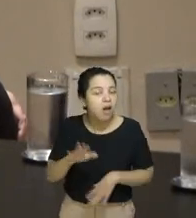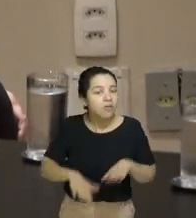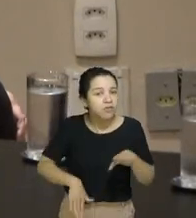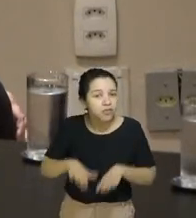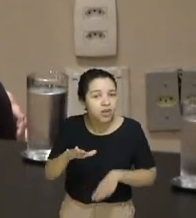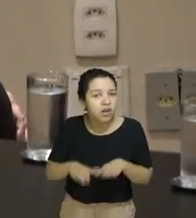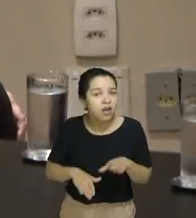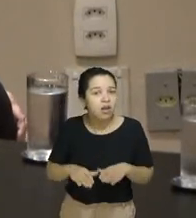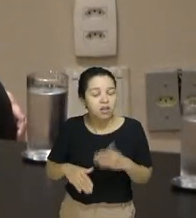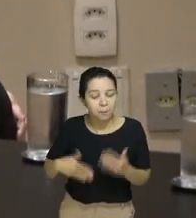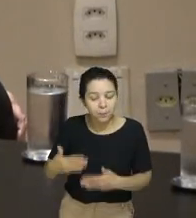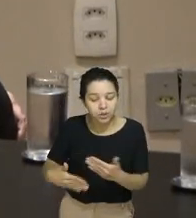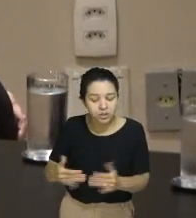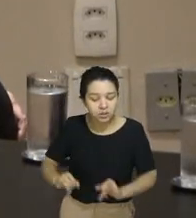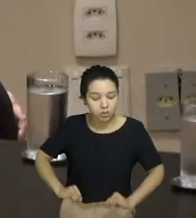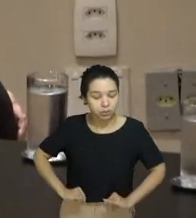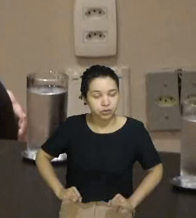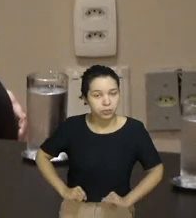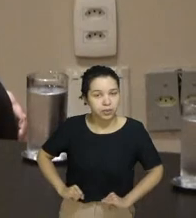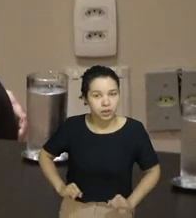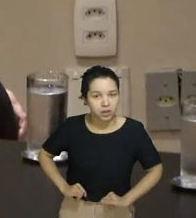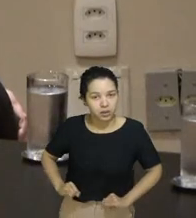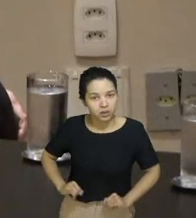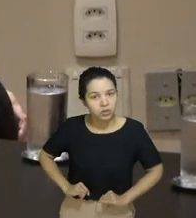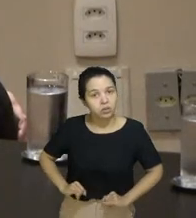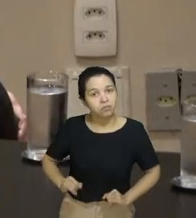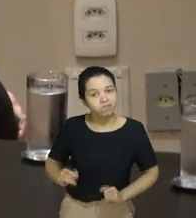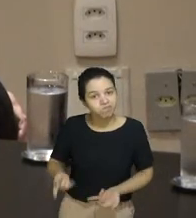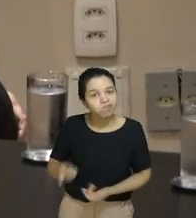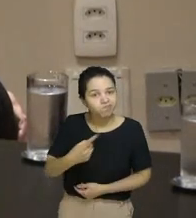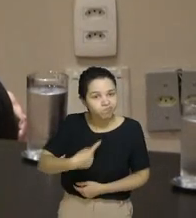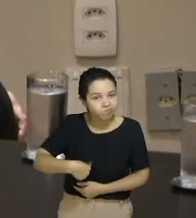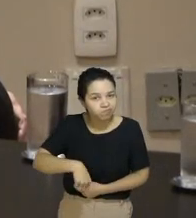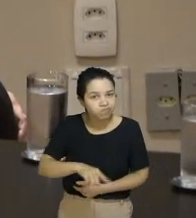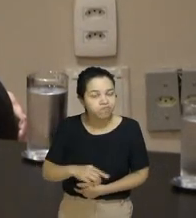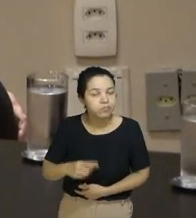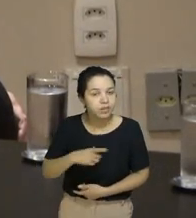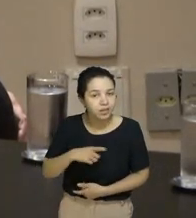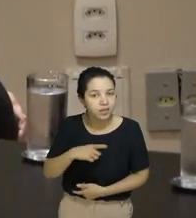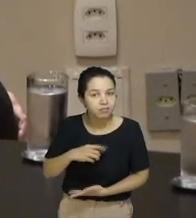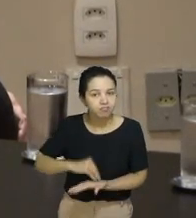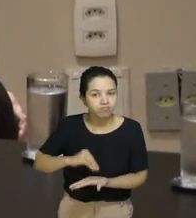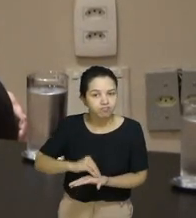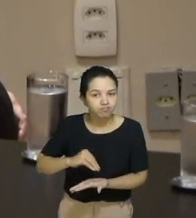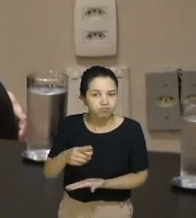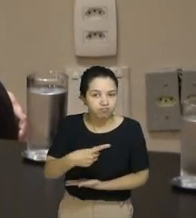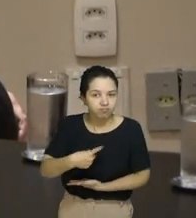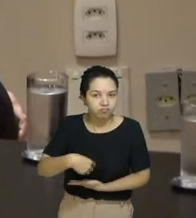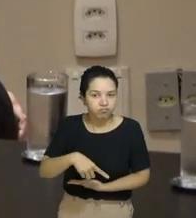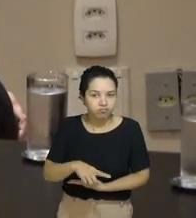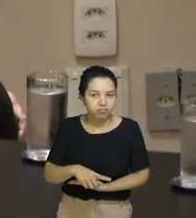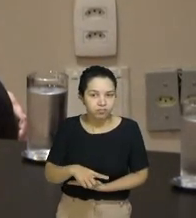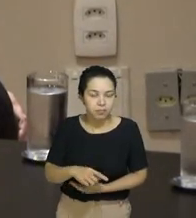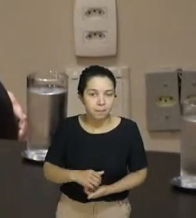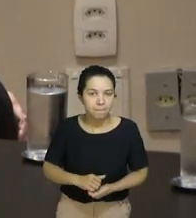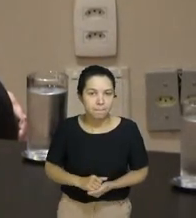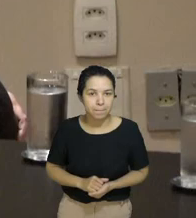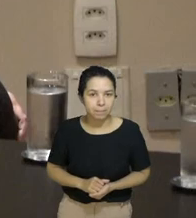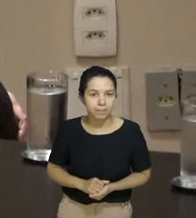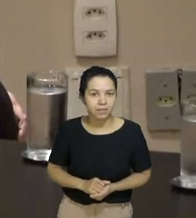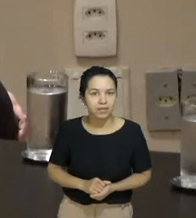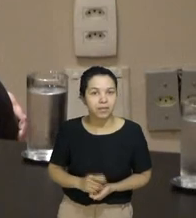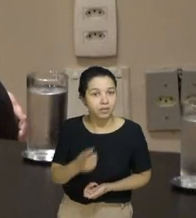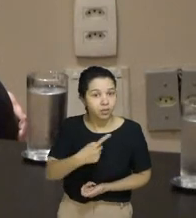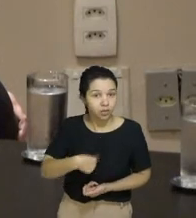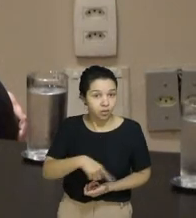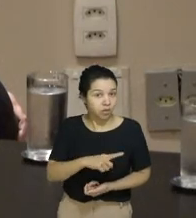está em processo de sofrimento. Então, a gente tem uma demanda que a gente, teoricamente não, praticamente